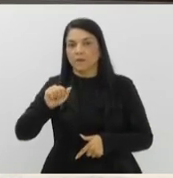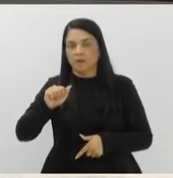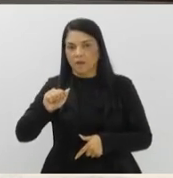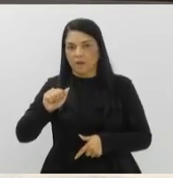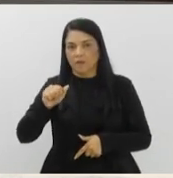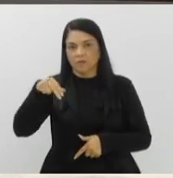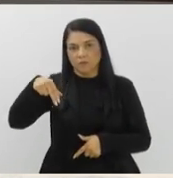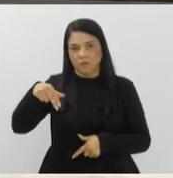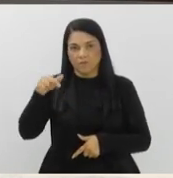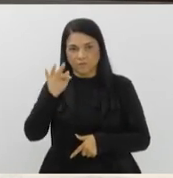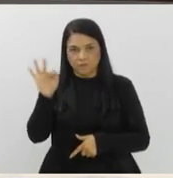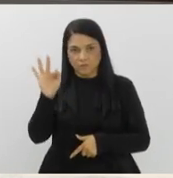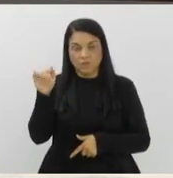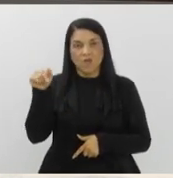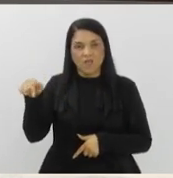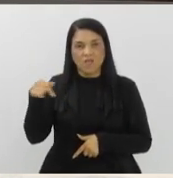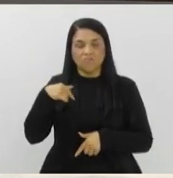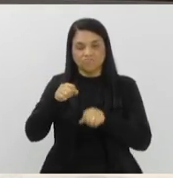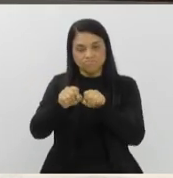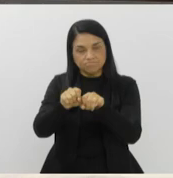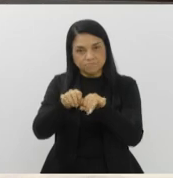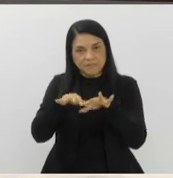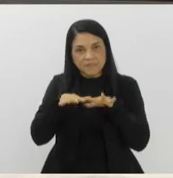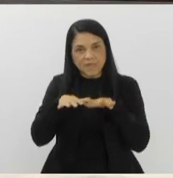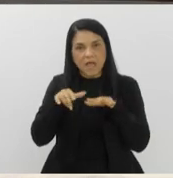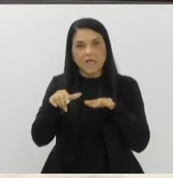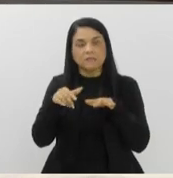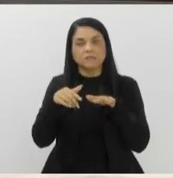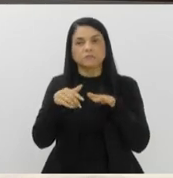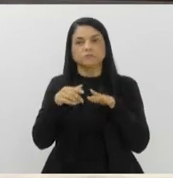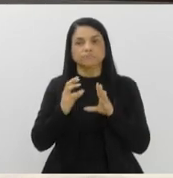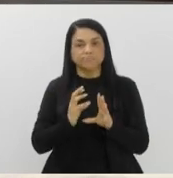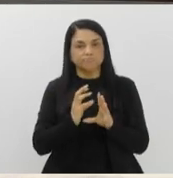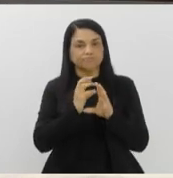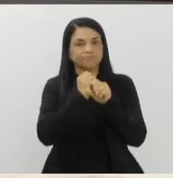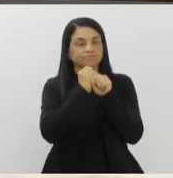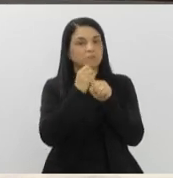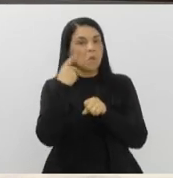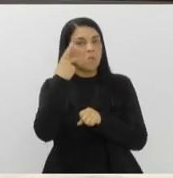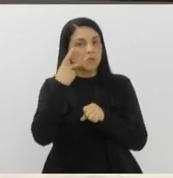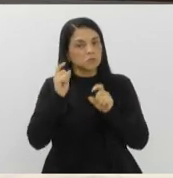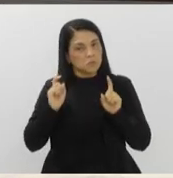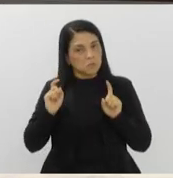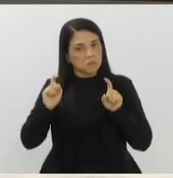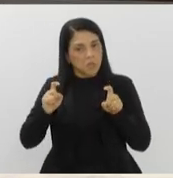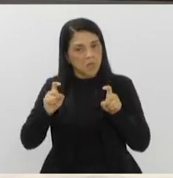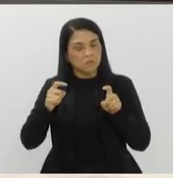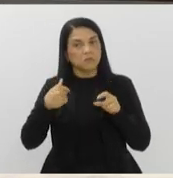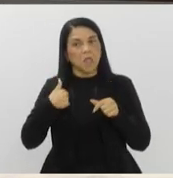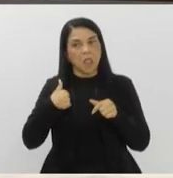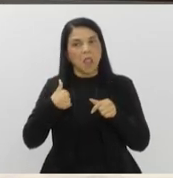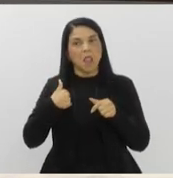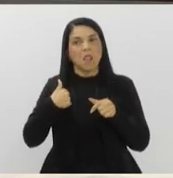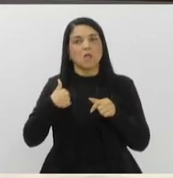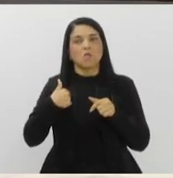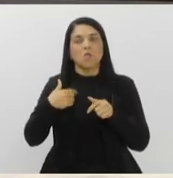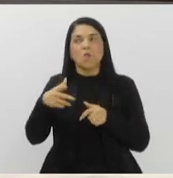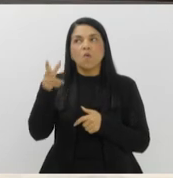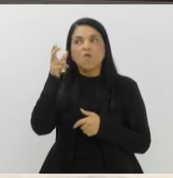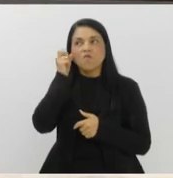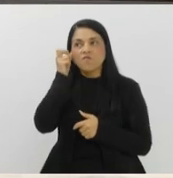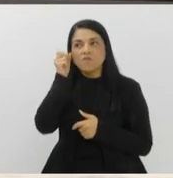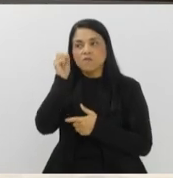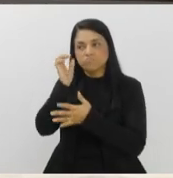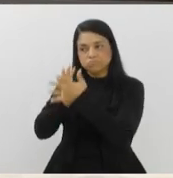fui fazer uma plenária de prestação de contas políticas do nosso mandato e ouvir as demandas, não é, que